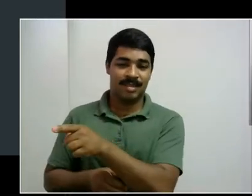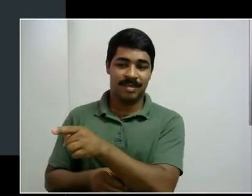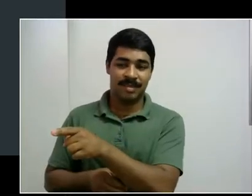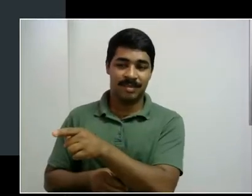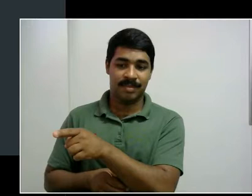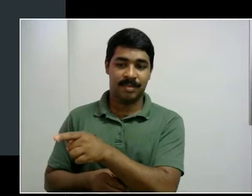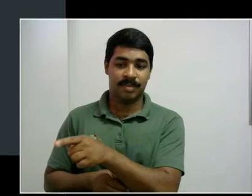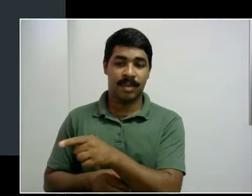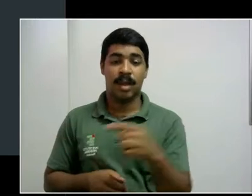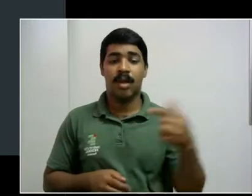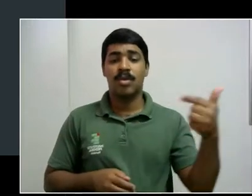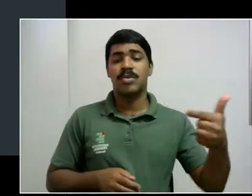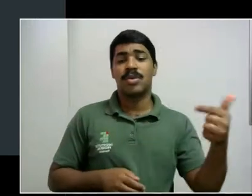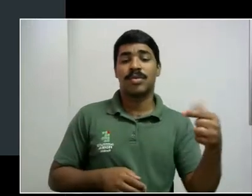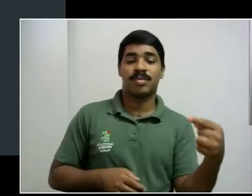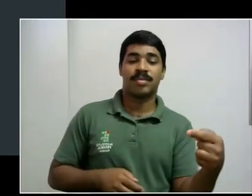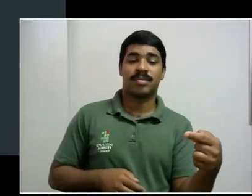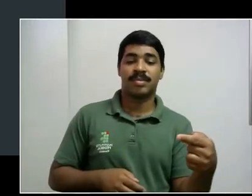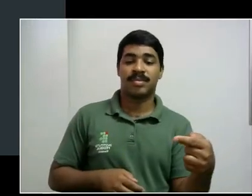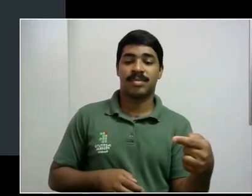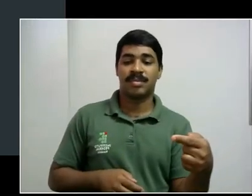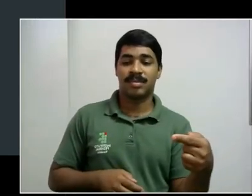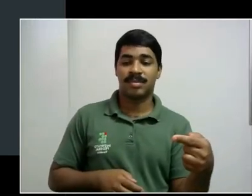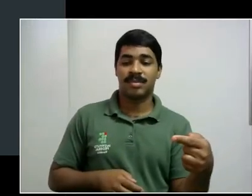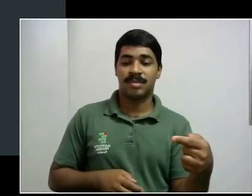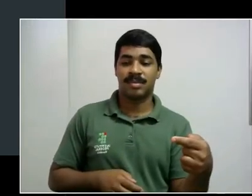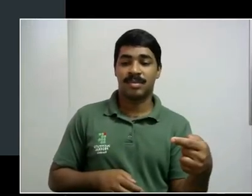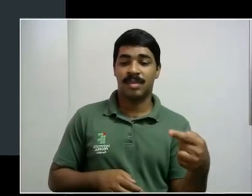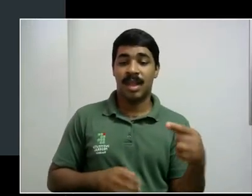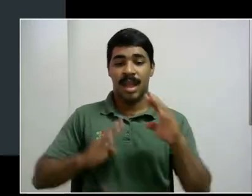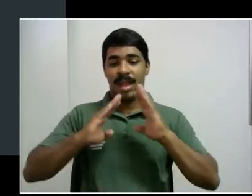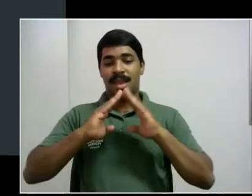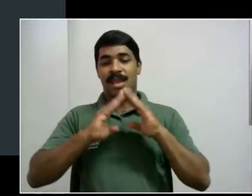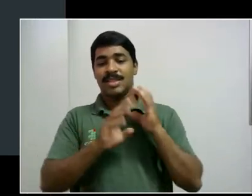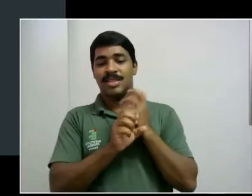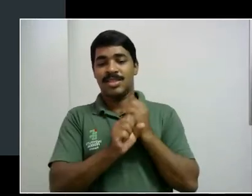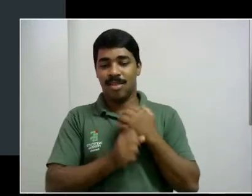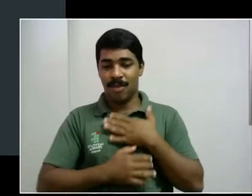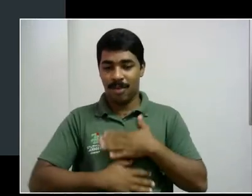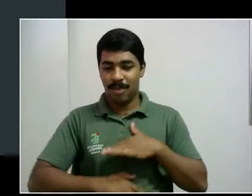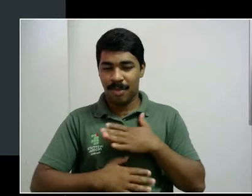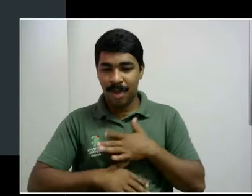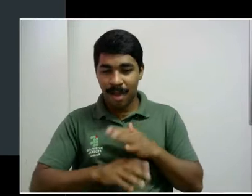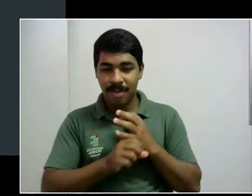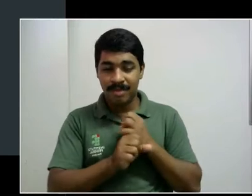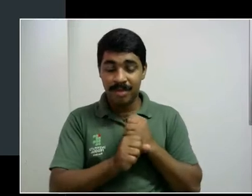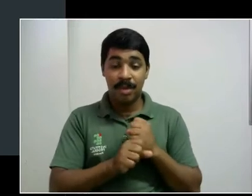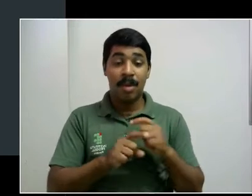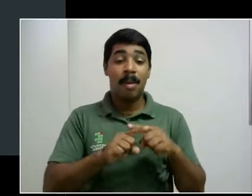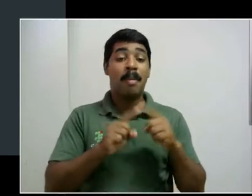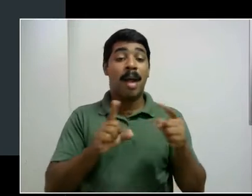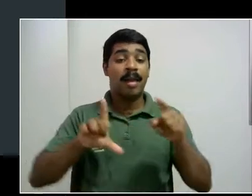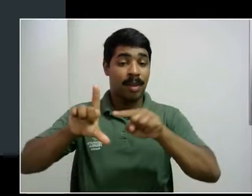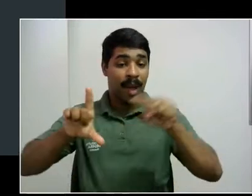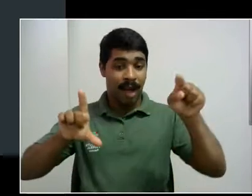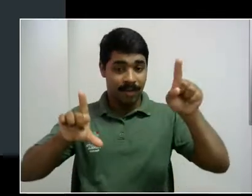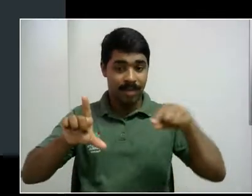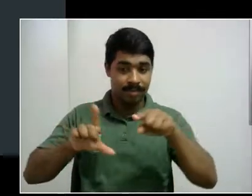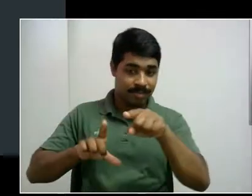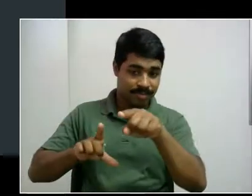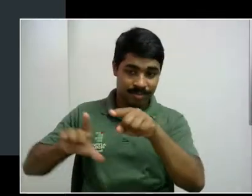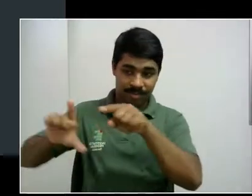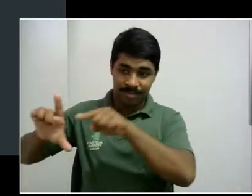e o segundo gráfico seria isso daqui, ó. Vocês fazem aí com calma na casa de vocês esse segundo gráfico usando o método da tabela e o método